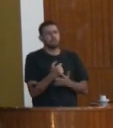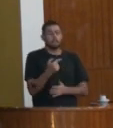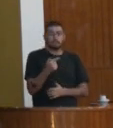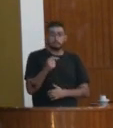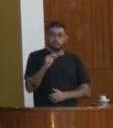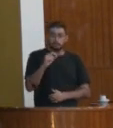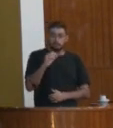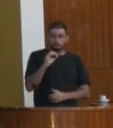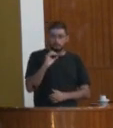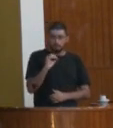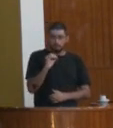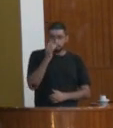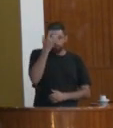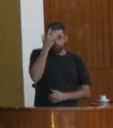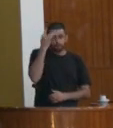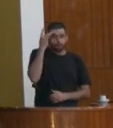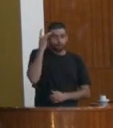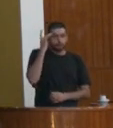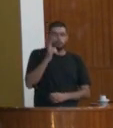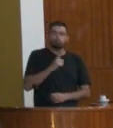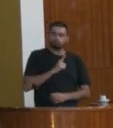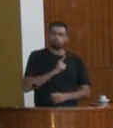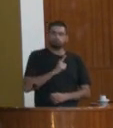pessoas com algum tipo de